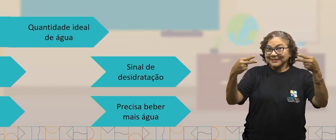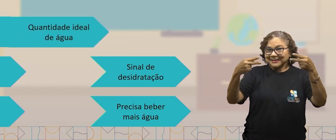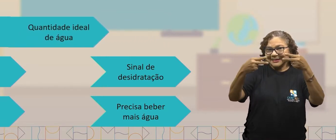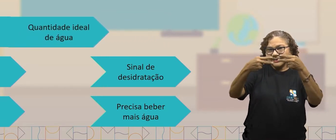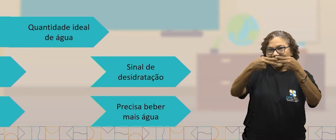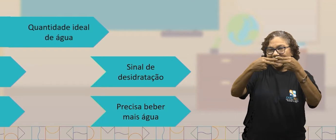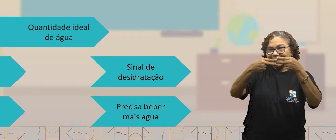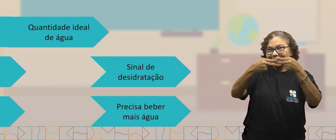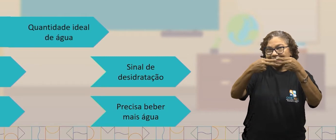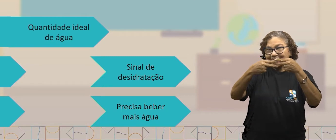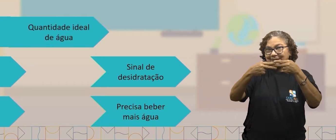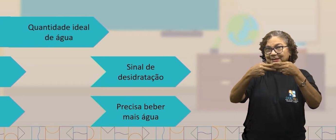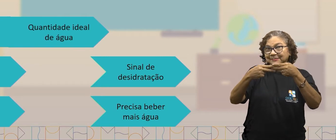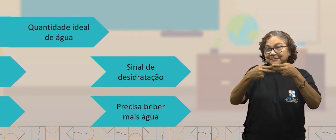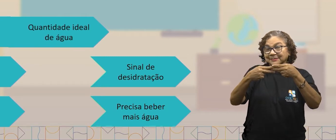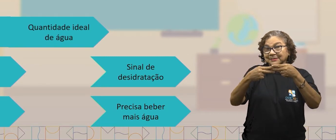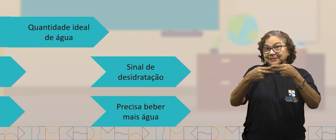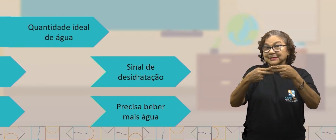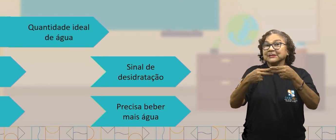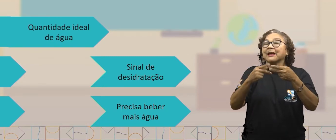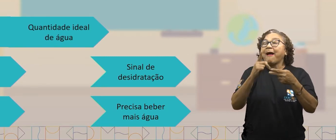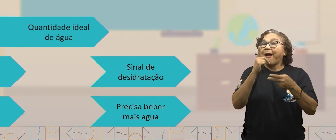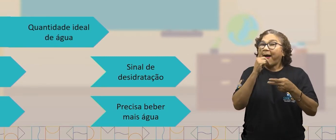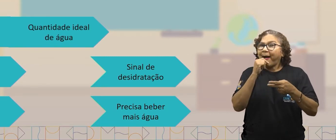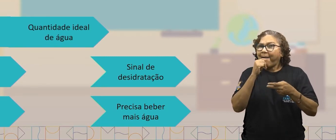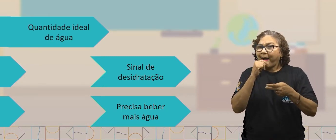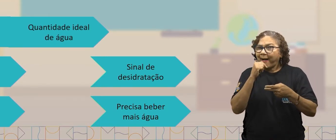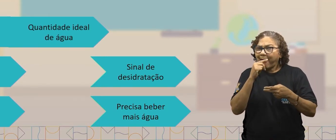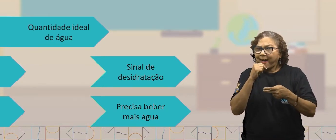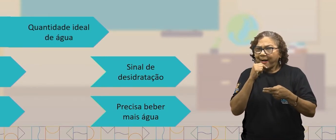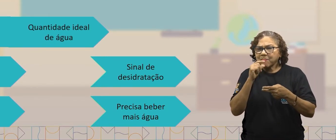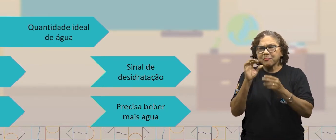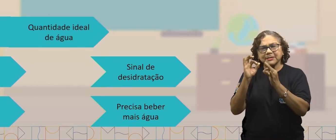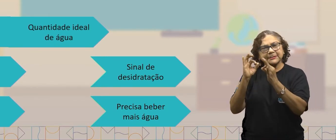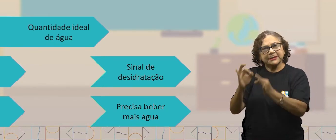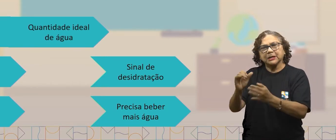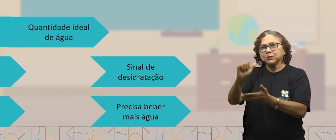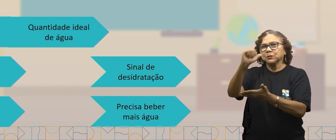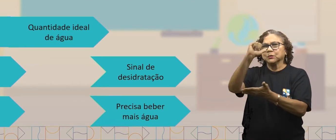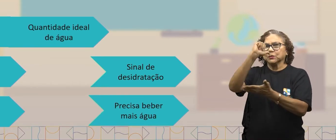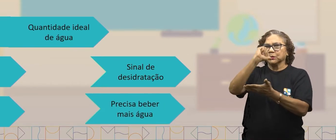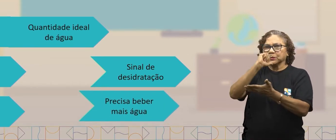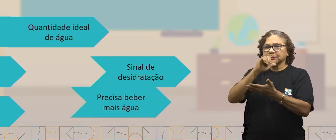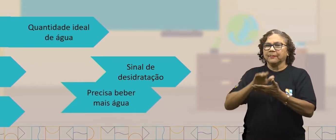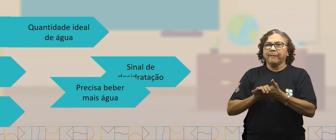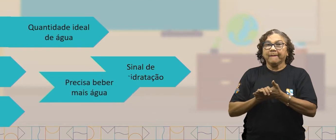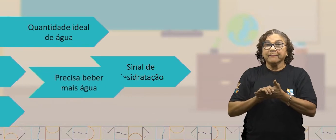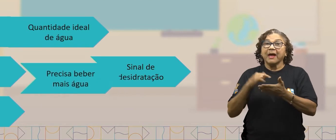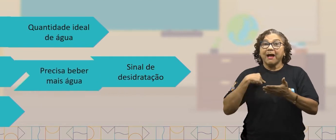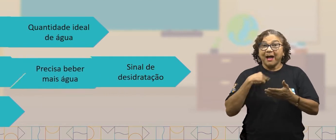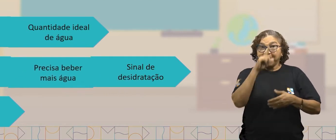quantidade ideal de água. Amarelo escuro encaixa com